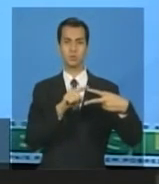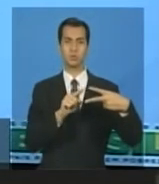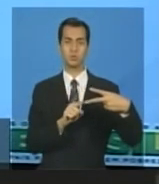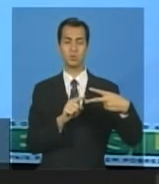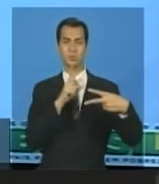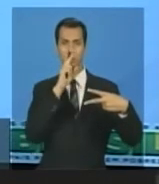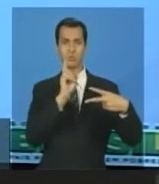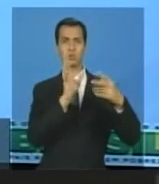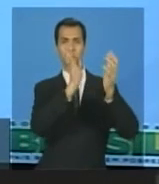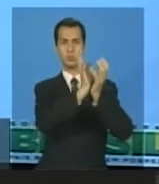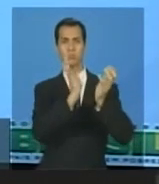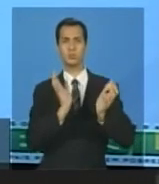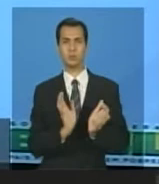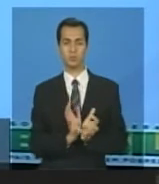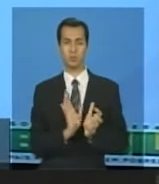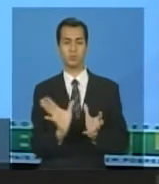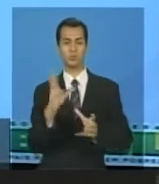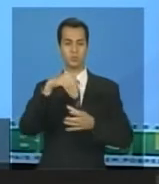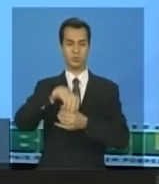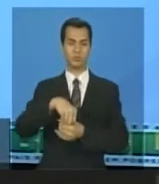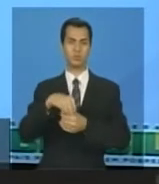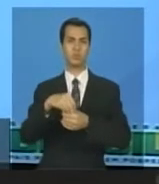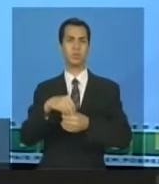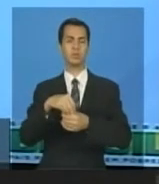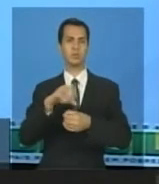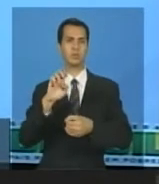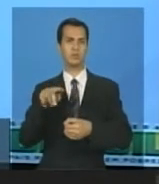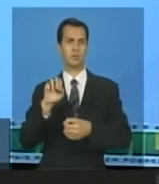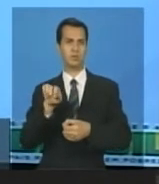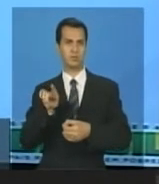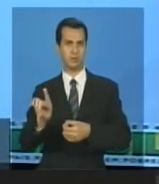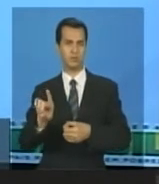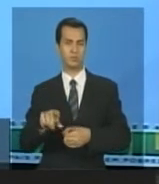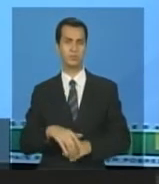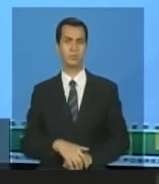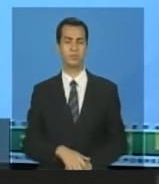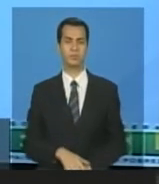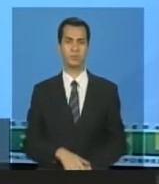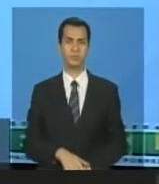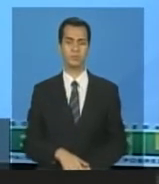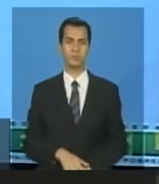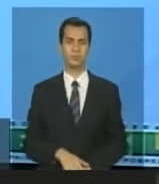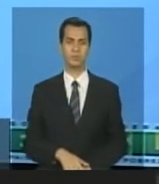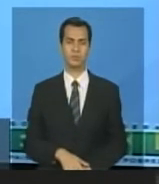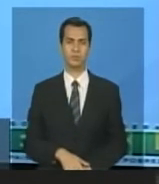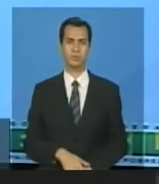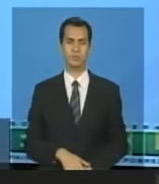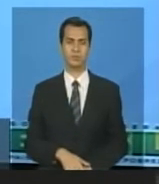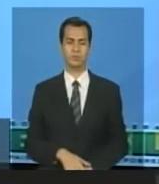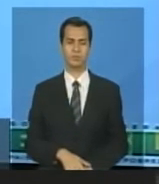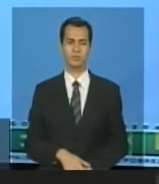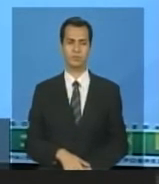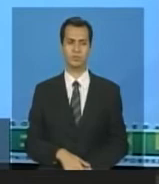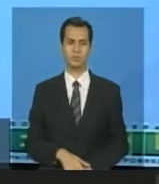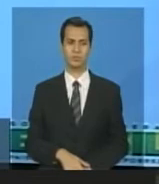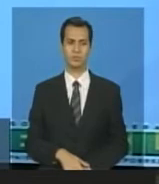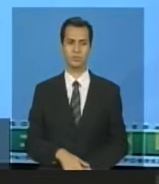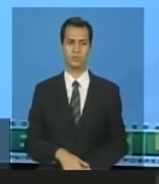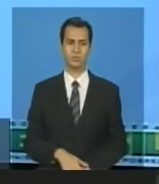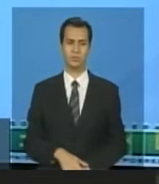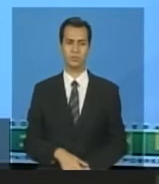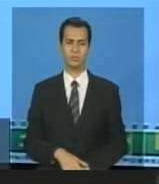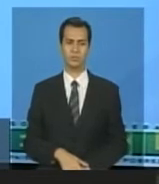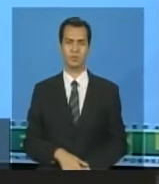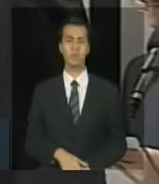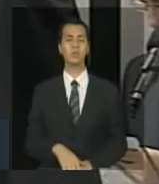como se fossem dois centros dentro de um único centro um deles que em ações freddy's assentos explodiu